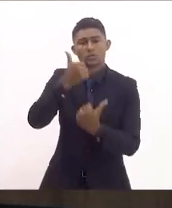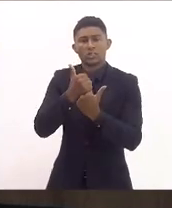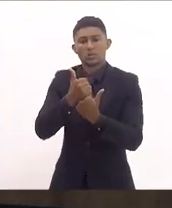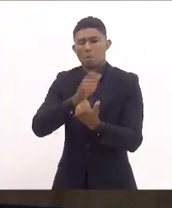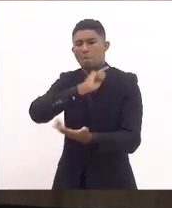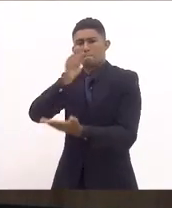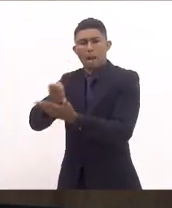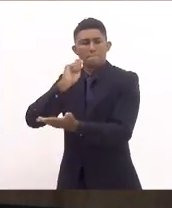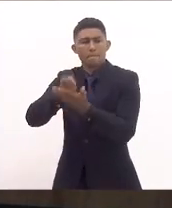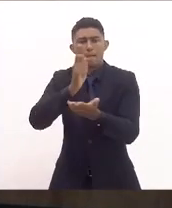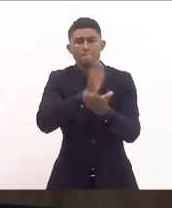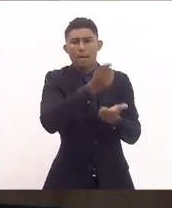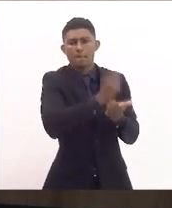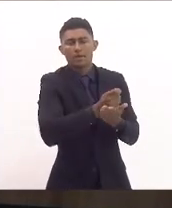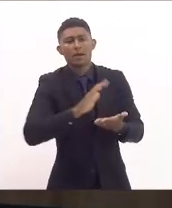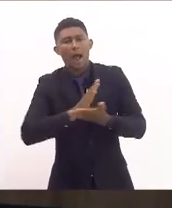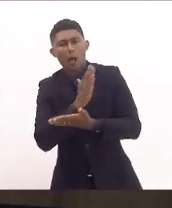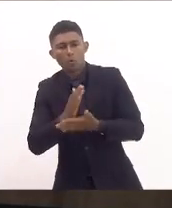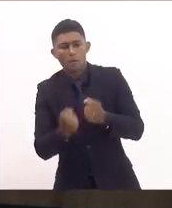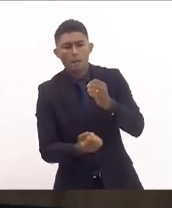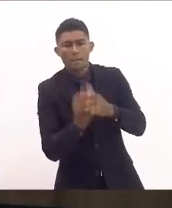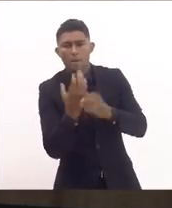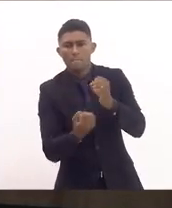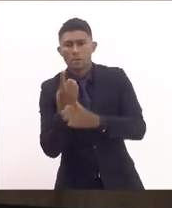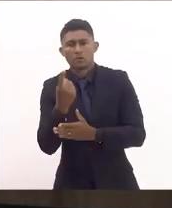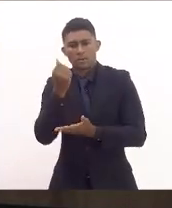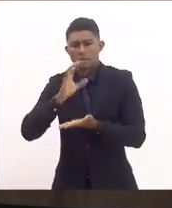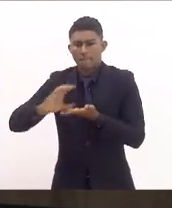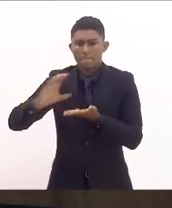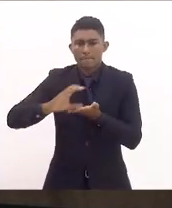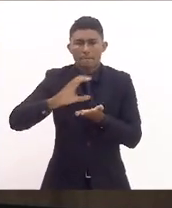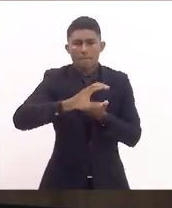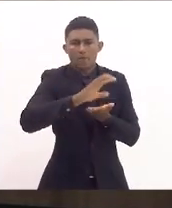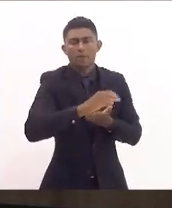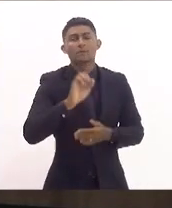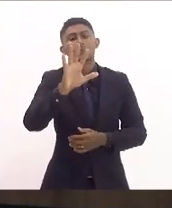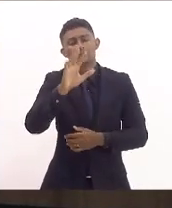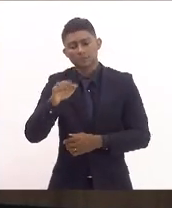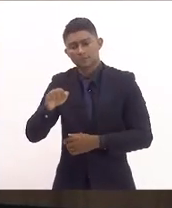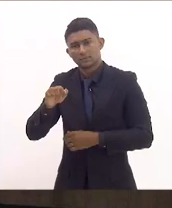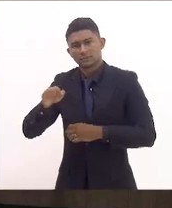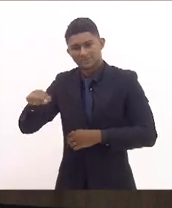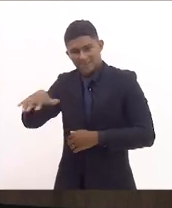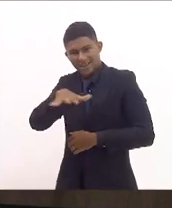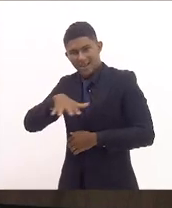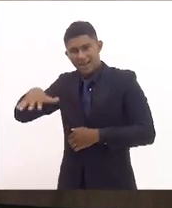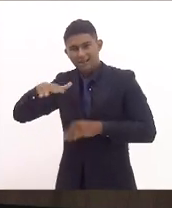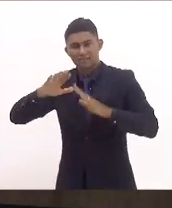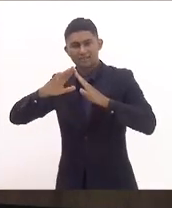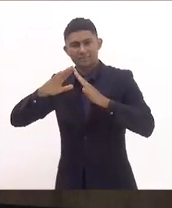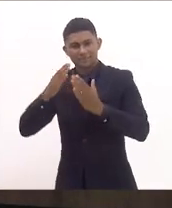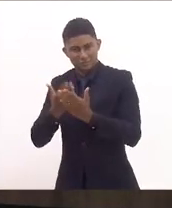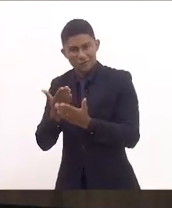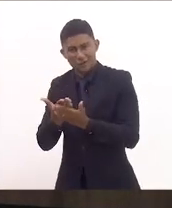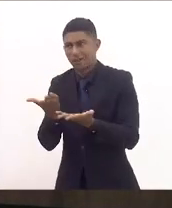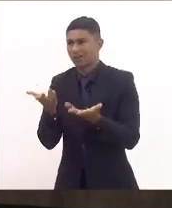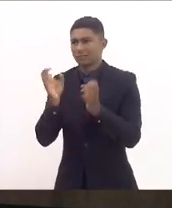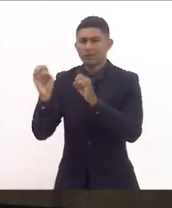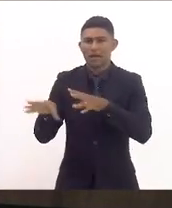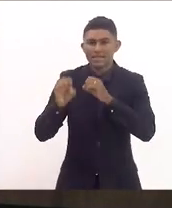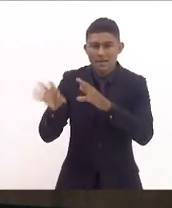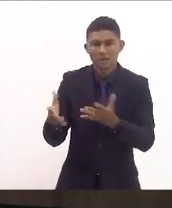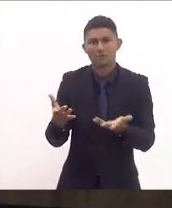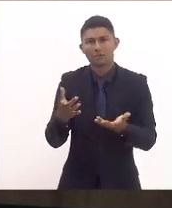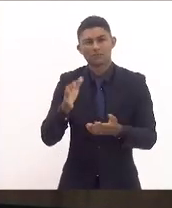muitos auxílios foram criados mais a Educação Especial na firetech a gente não viu isso acontecer